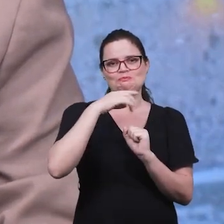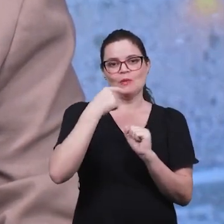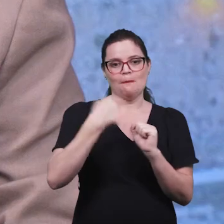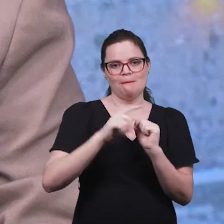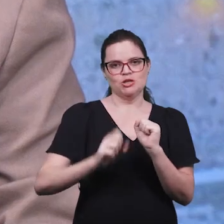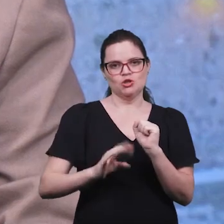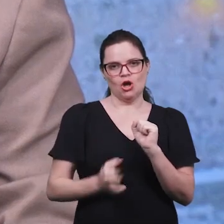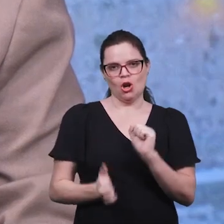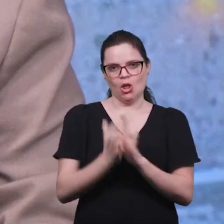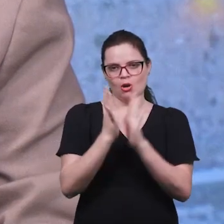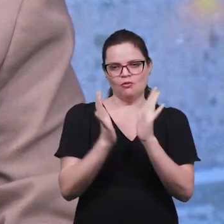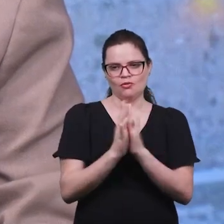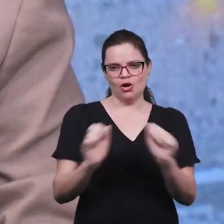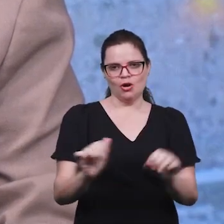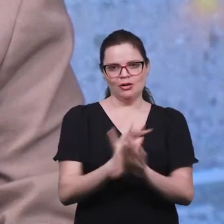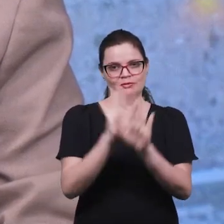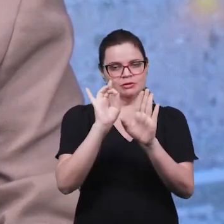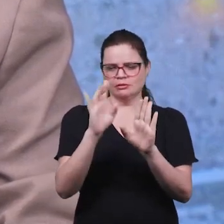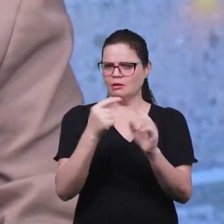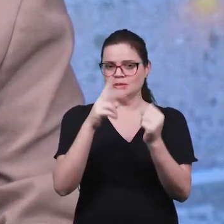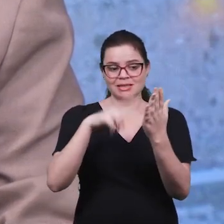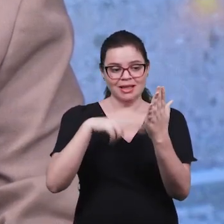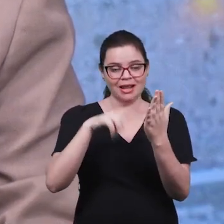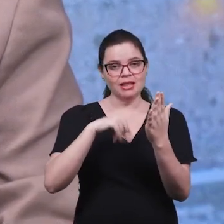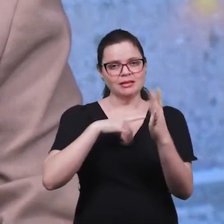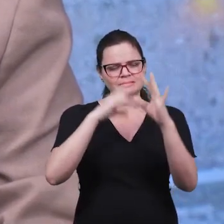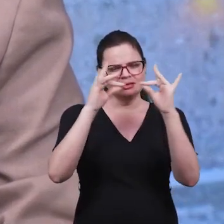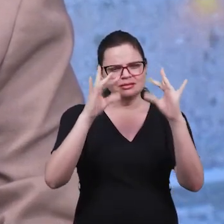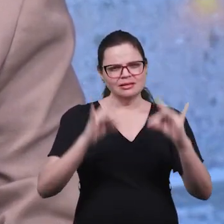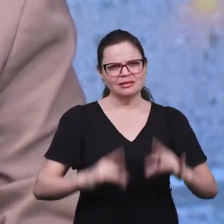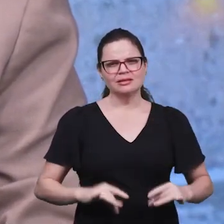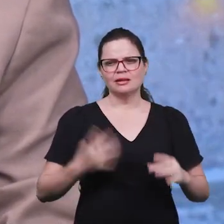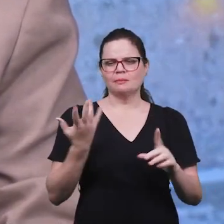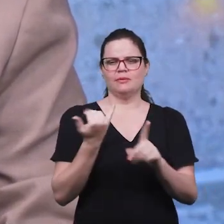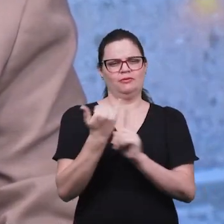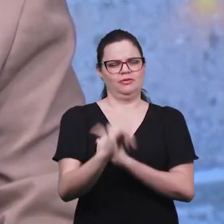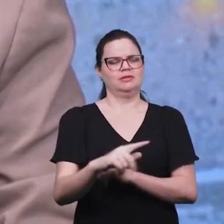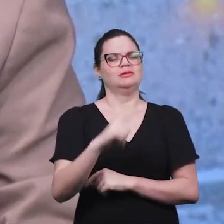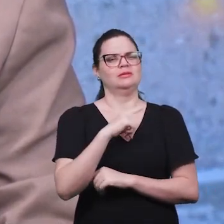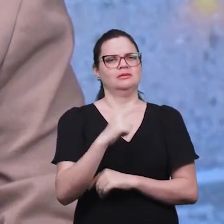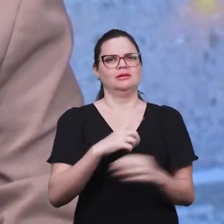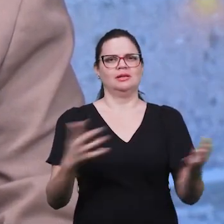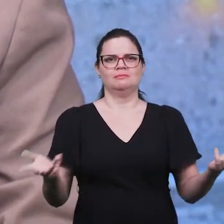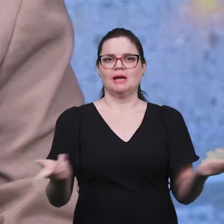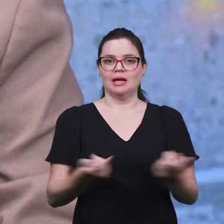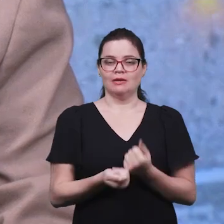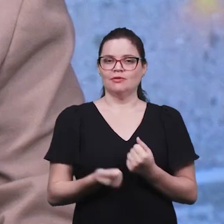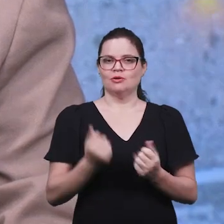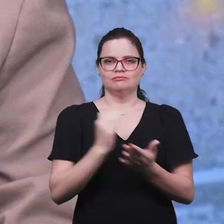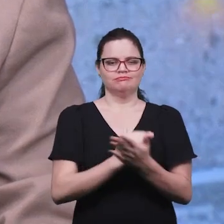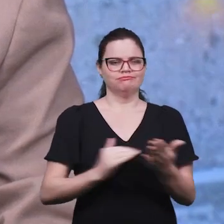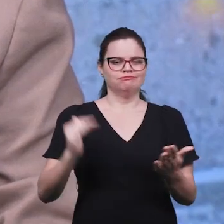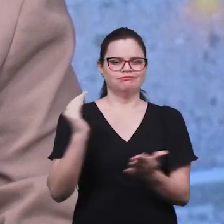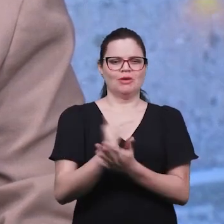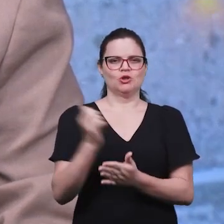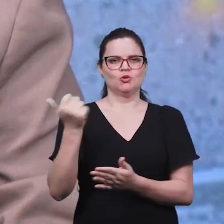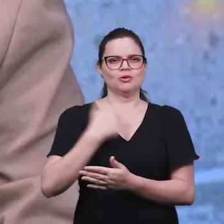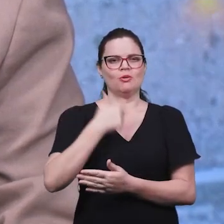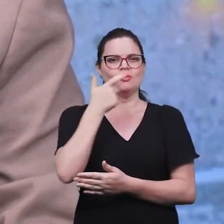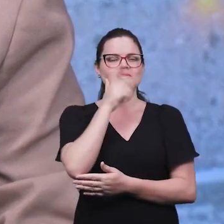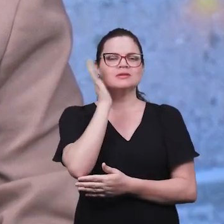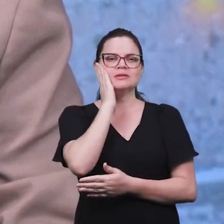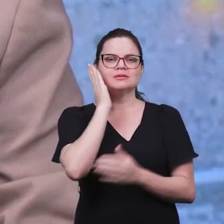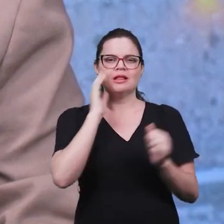um louvor, uma glorificação, é muito mais do que isso. É profético, é algo que extrapola